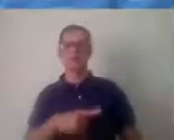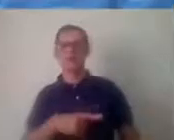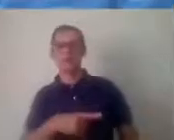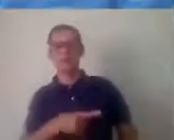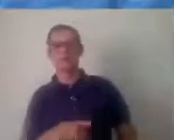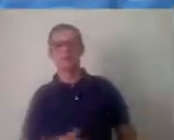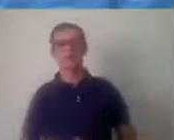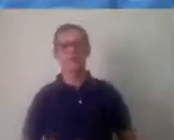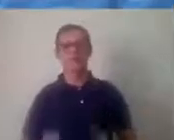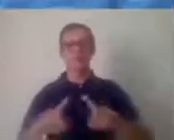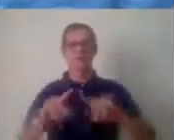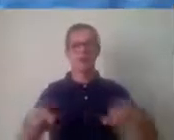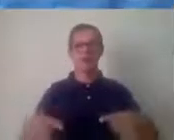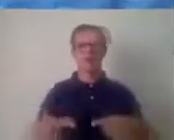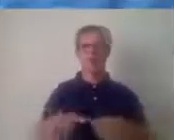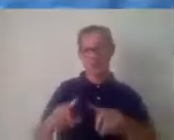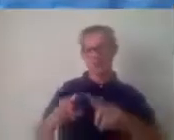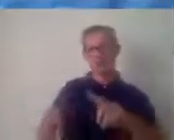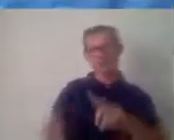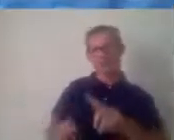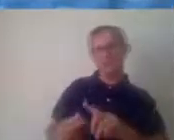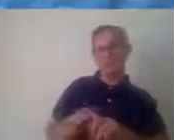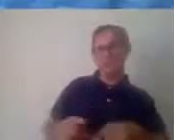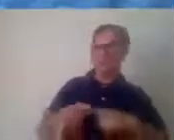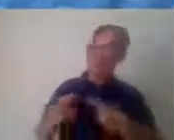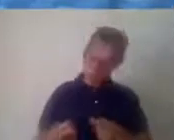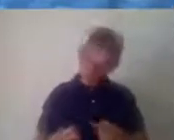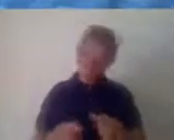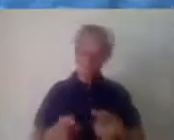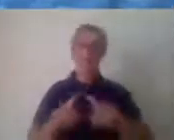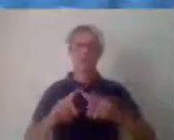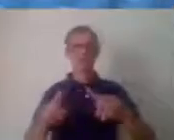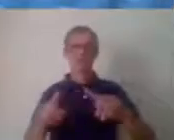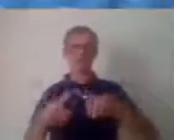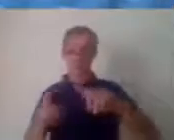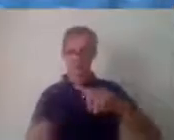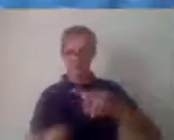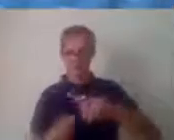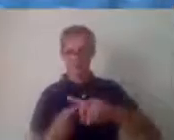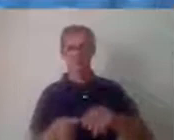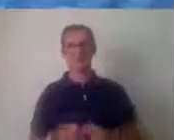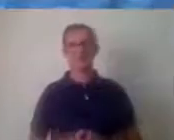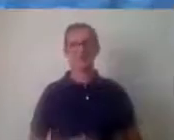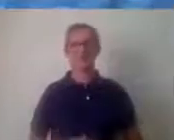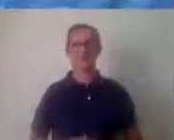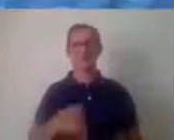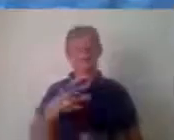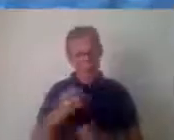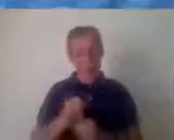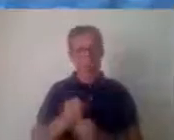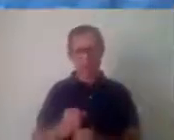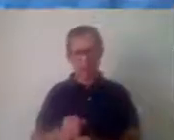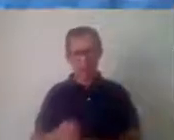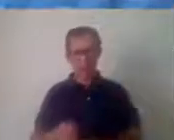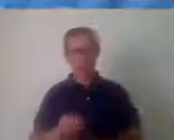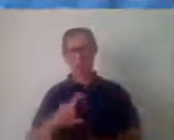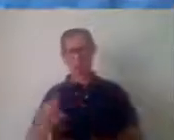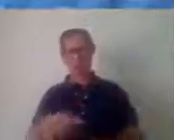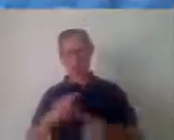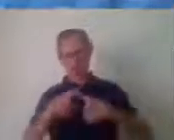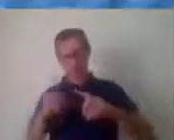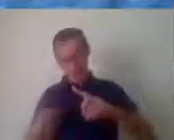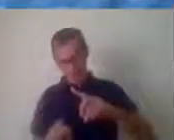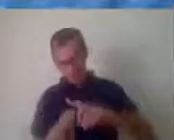tem regiões circulares. E círculo, gente, circunferência, calcular a integral de